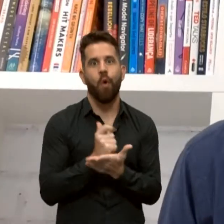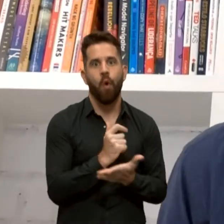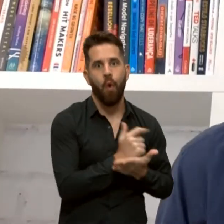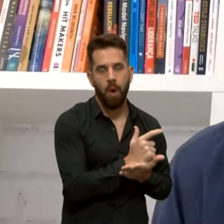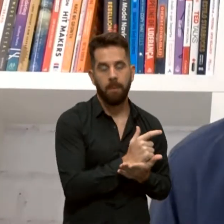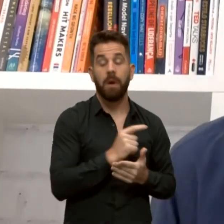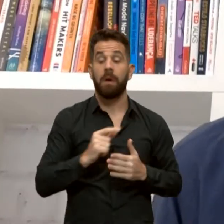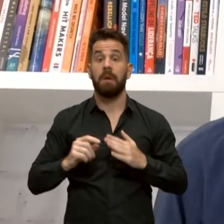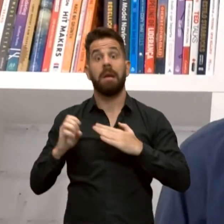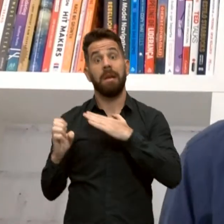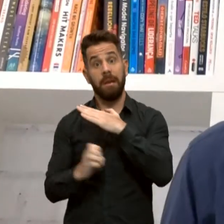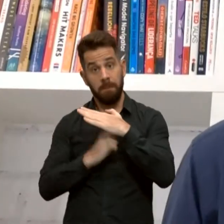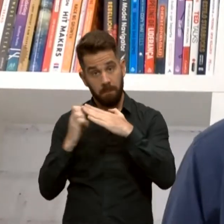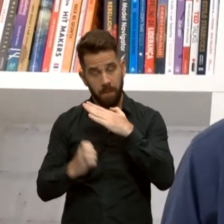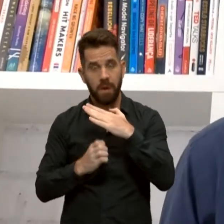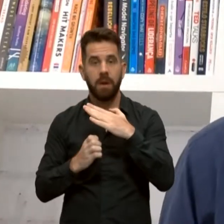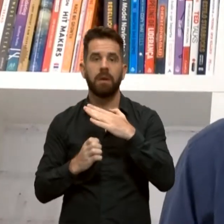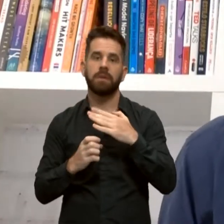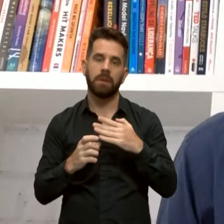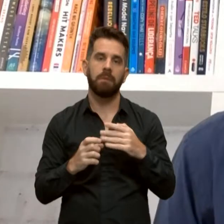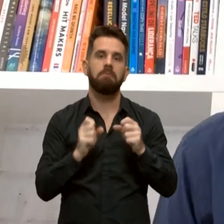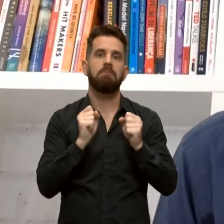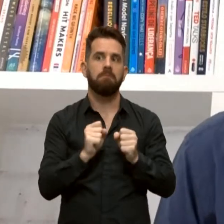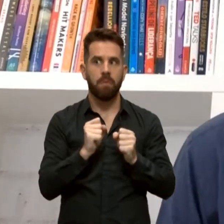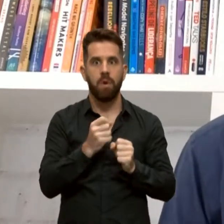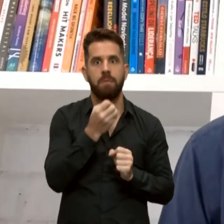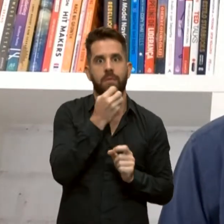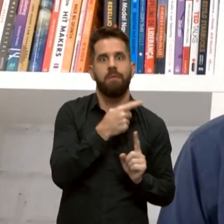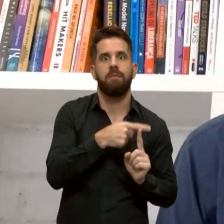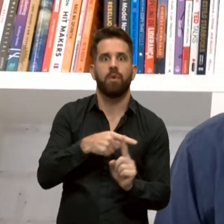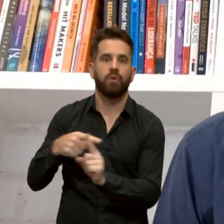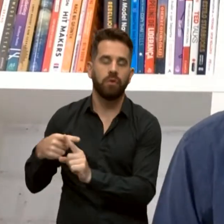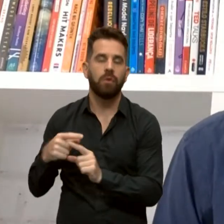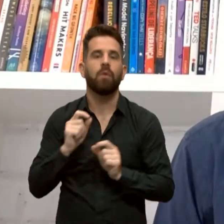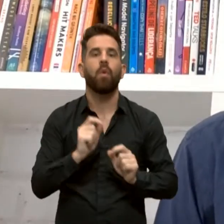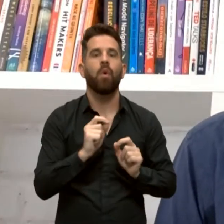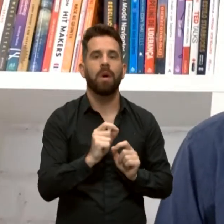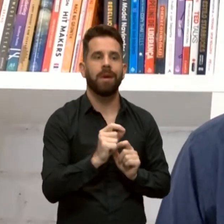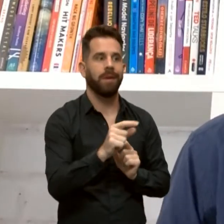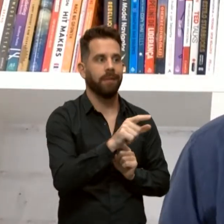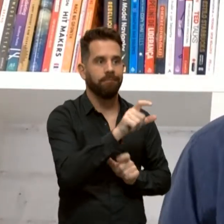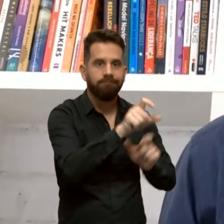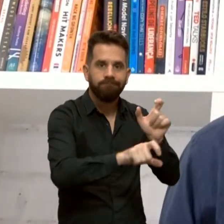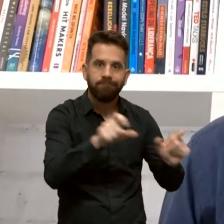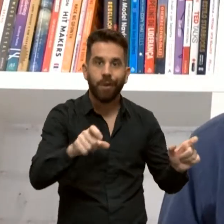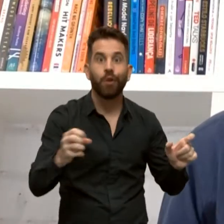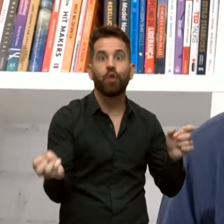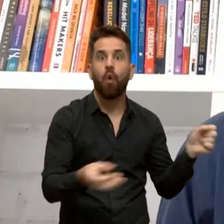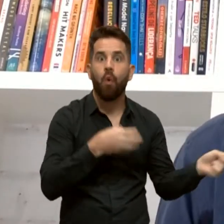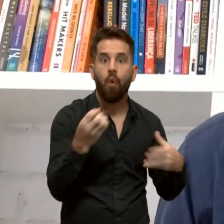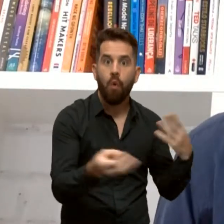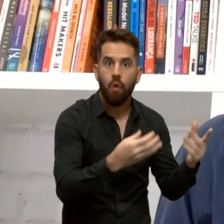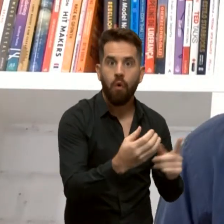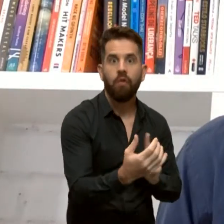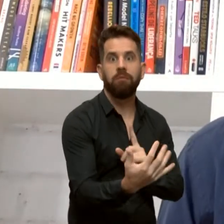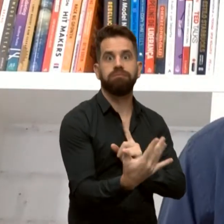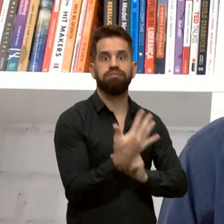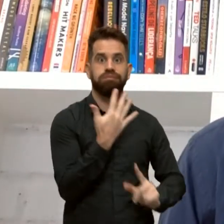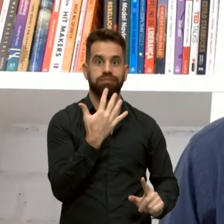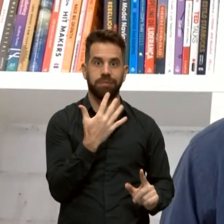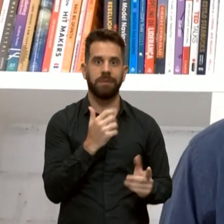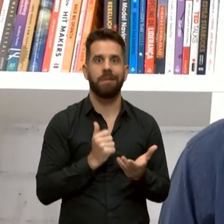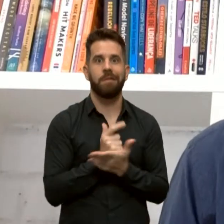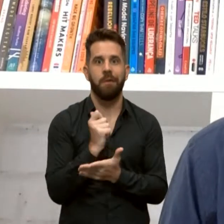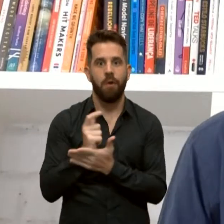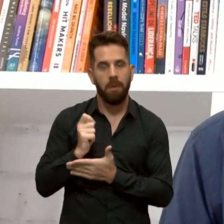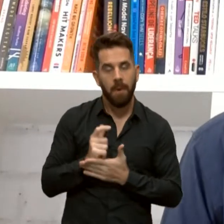tanto adesão de novos clientes, fidelidade de clientes e, às vezes, em alguns casos, até